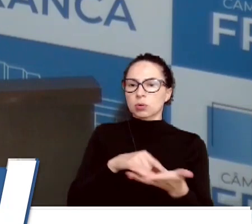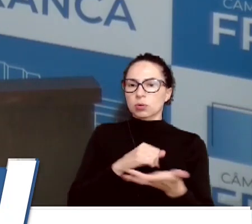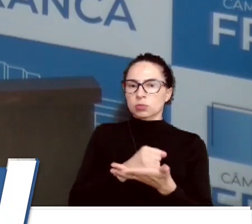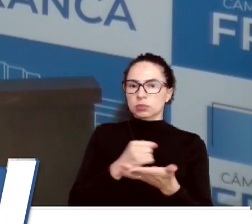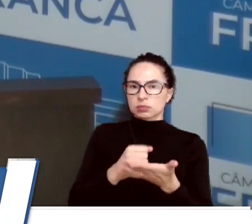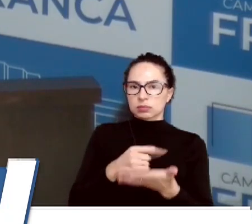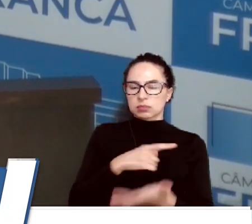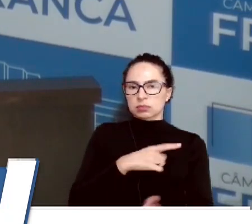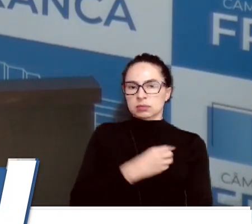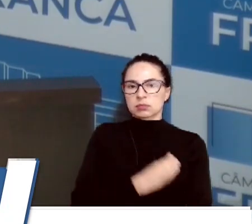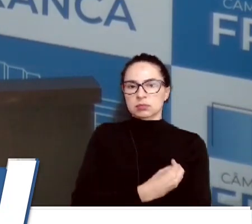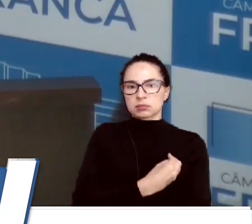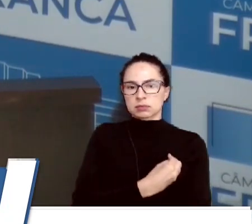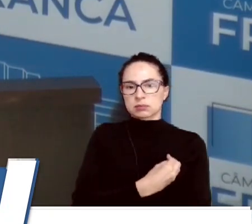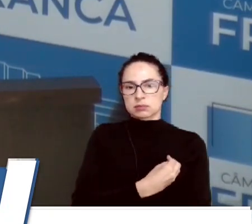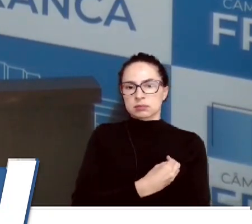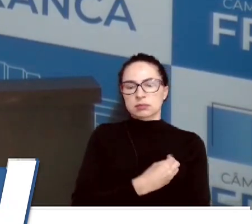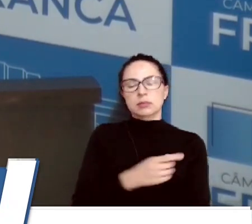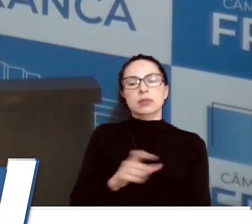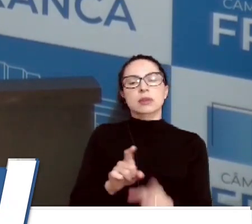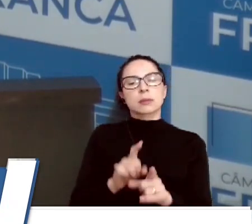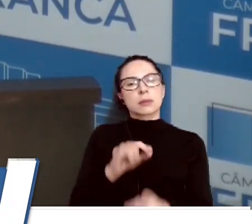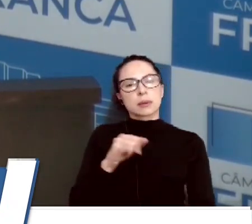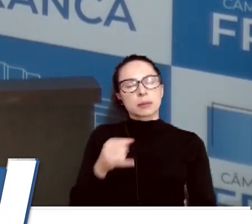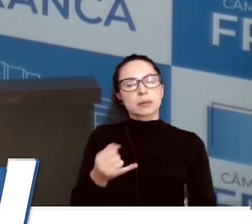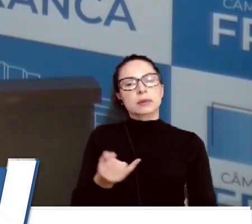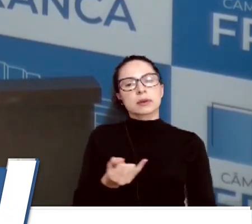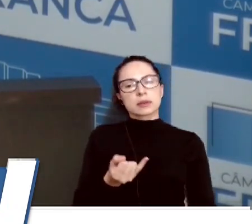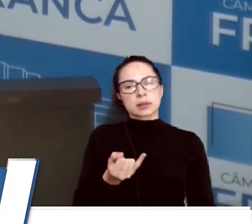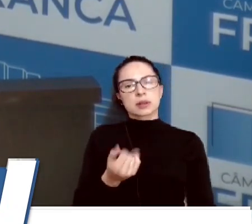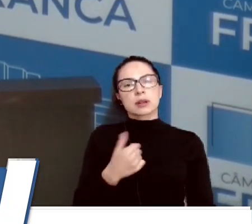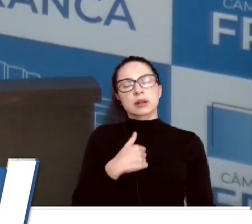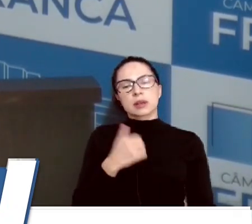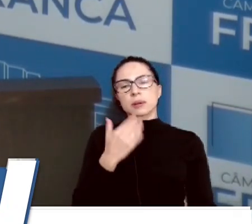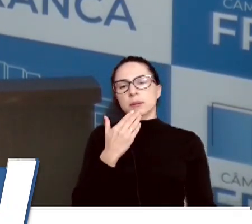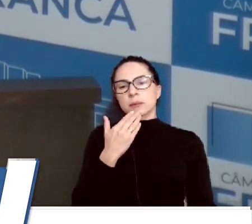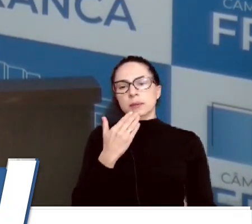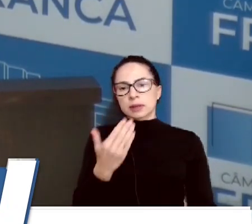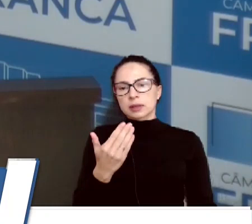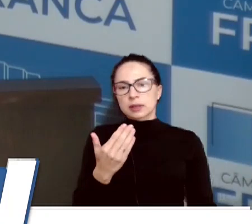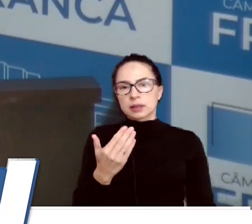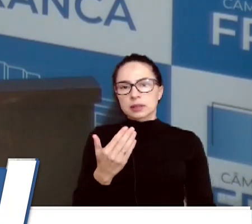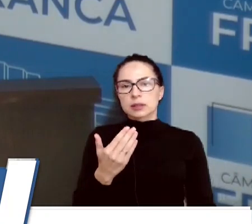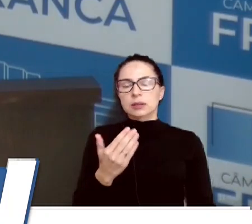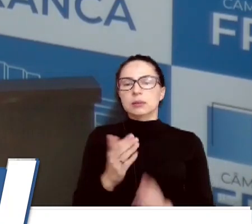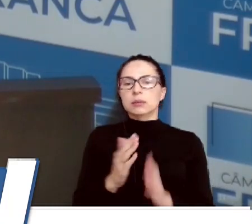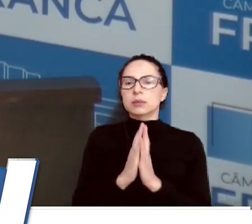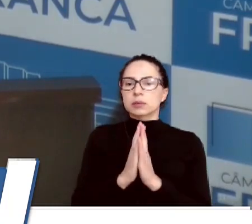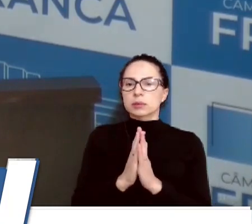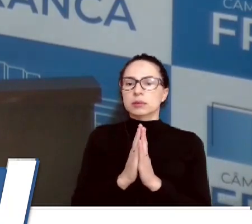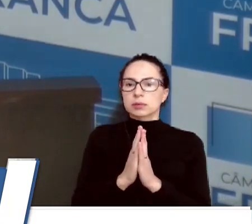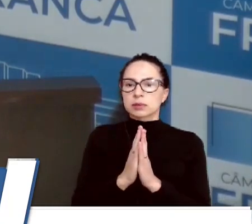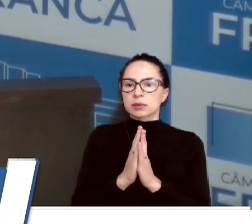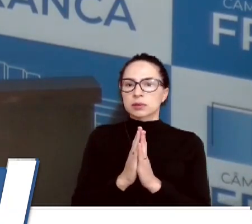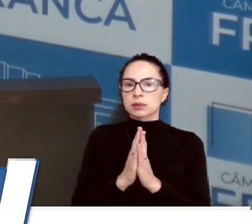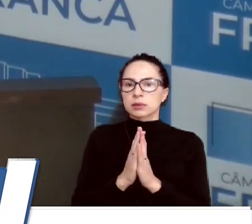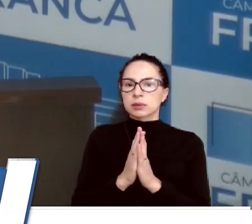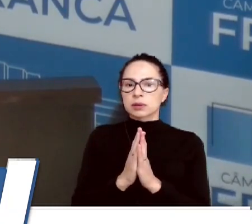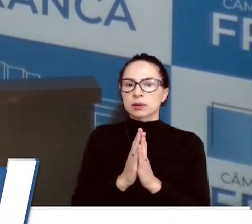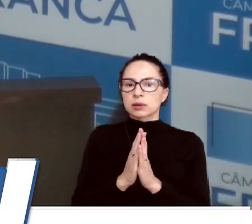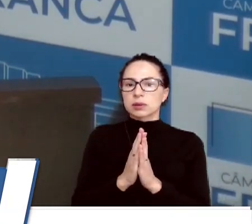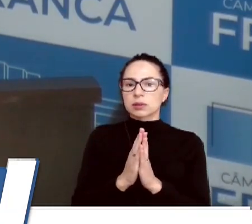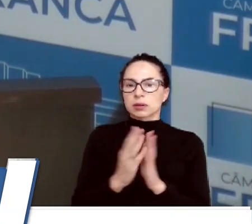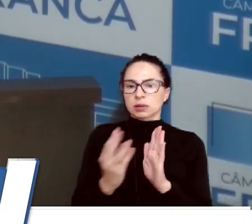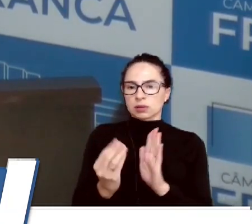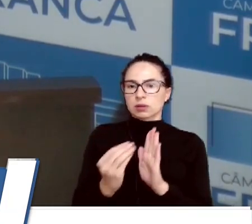vigência. E aproveitando, presidente, eu peço a você que, por gentileza, conste dos anais